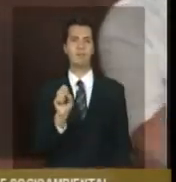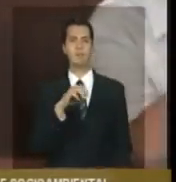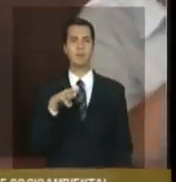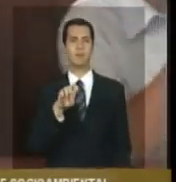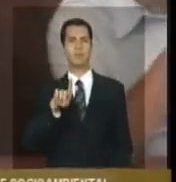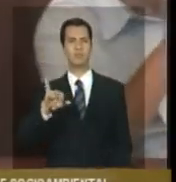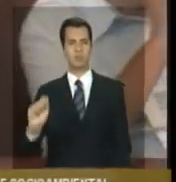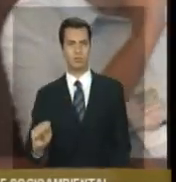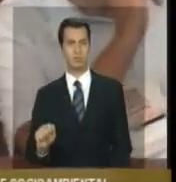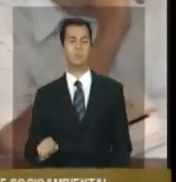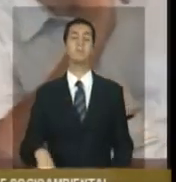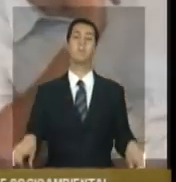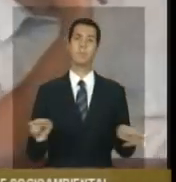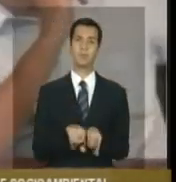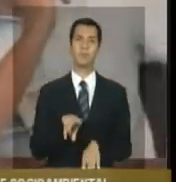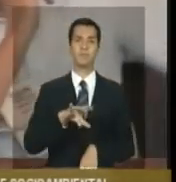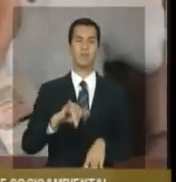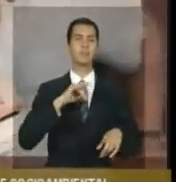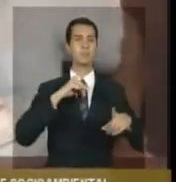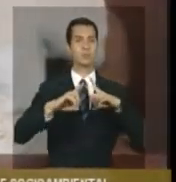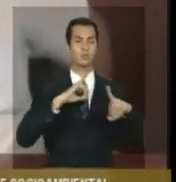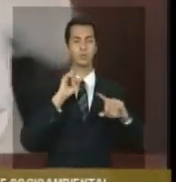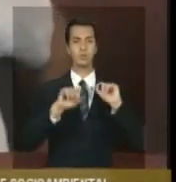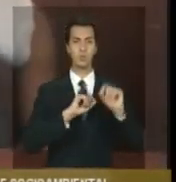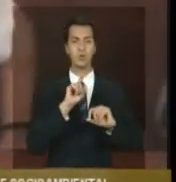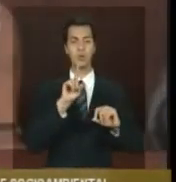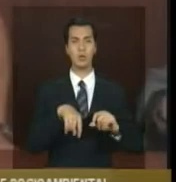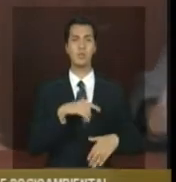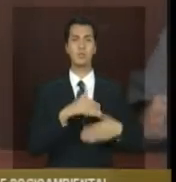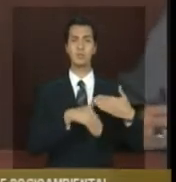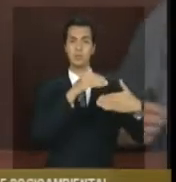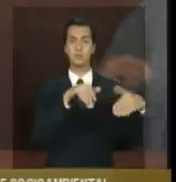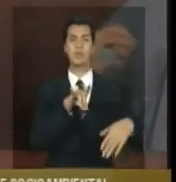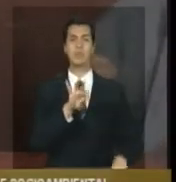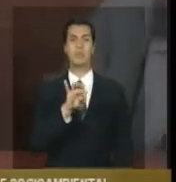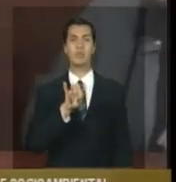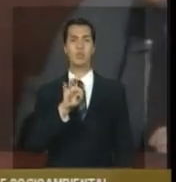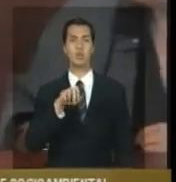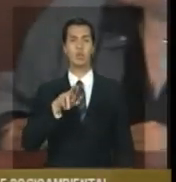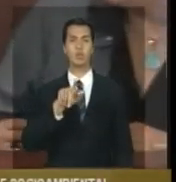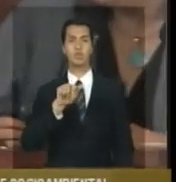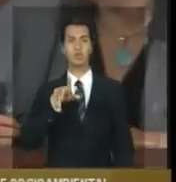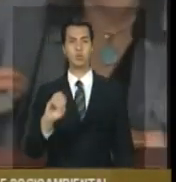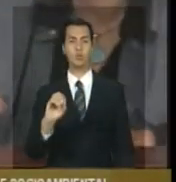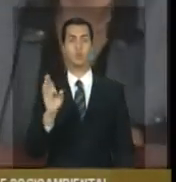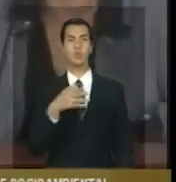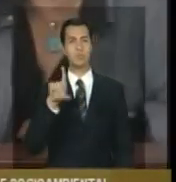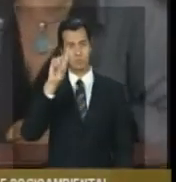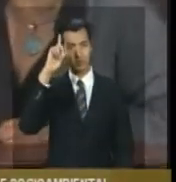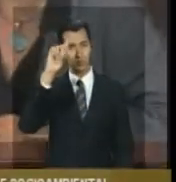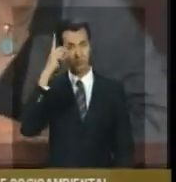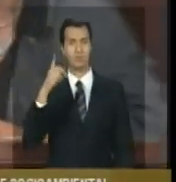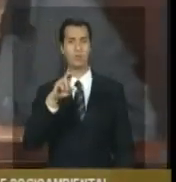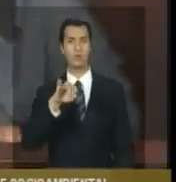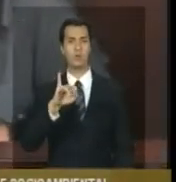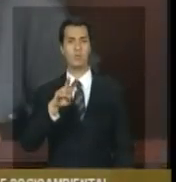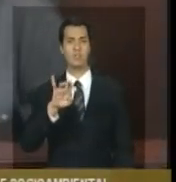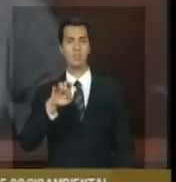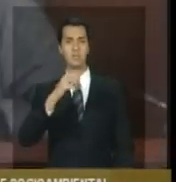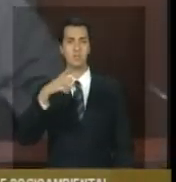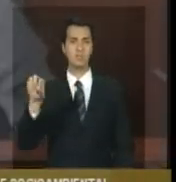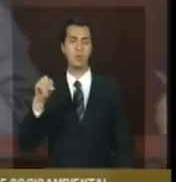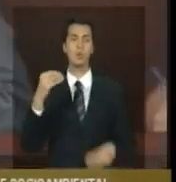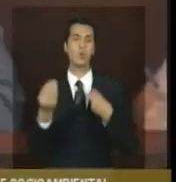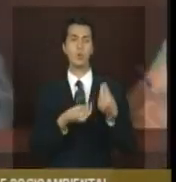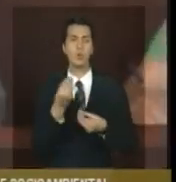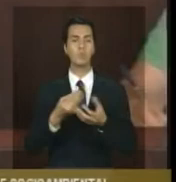emergentes. Vai entrar no jogo a discussão sobre desenvolvimento tecnológico e inovação, a partir, por exemplo, da